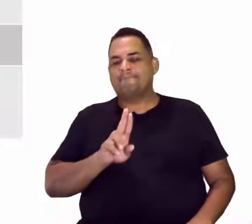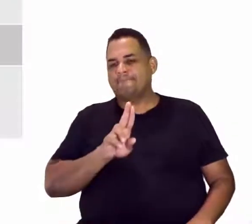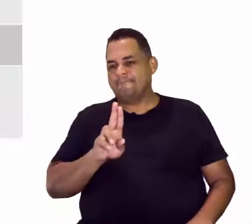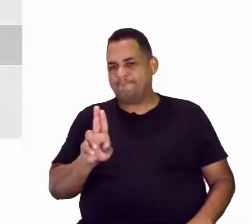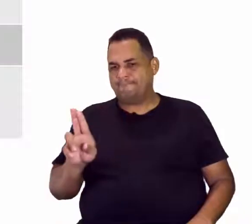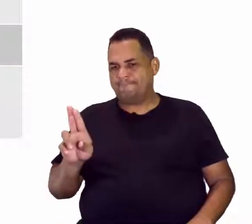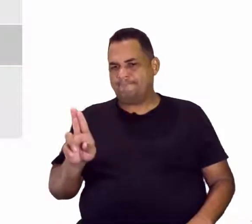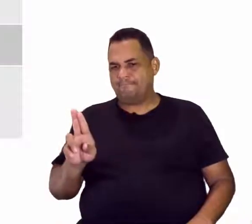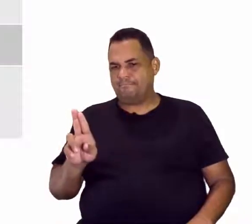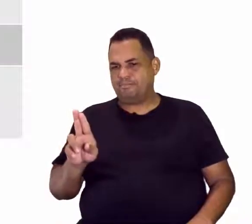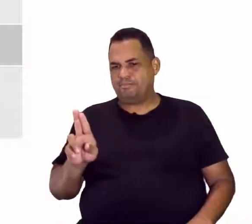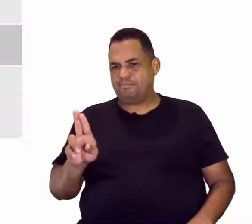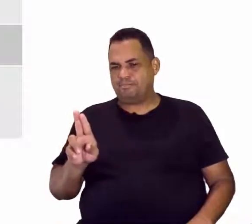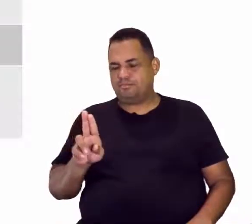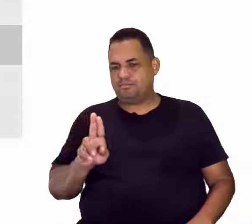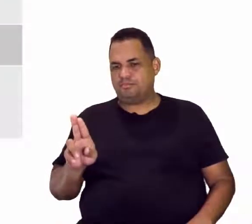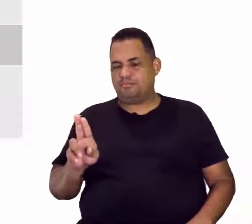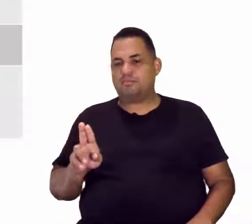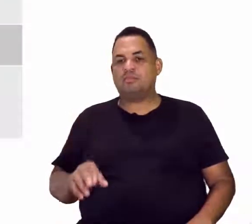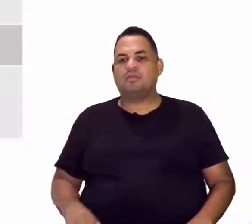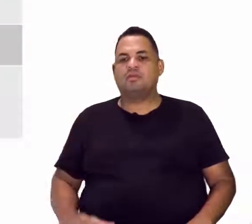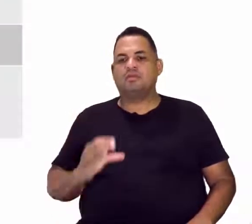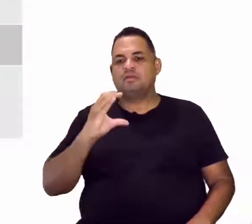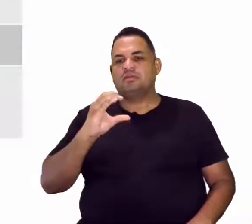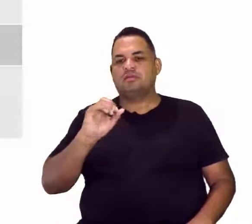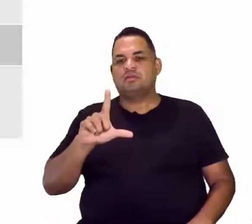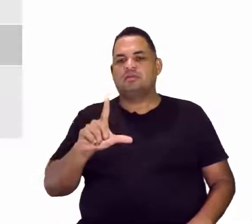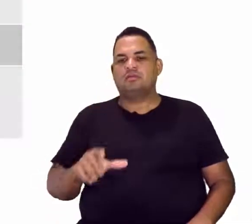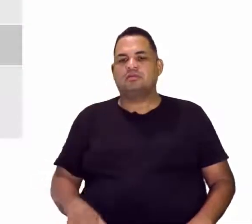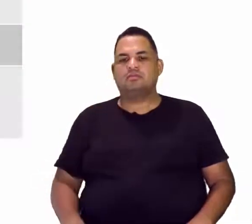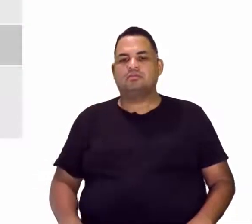ácido central, que é o cloro, aí vai ficar o quê?